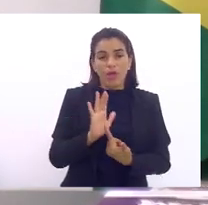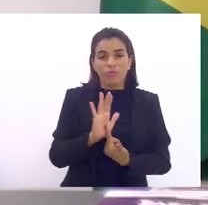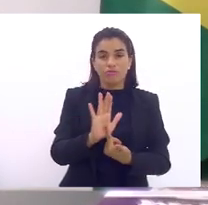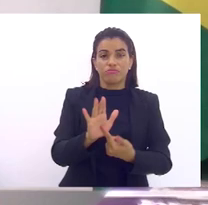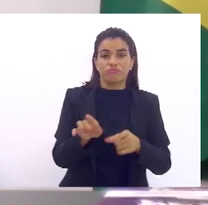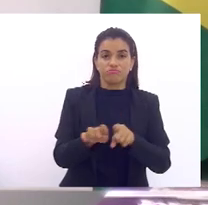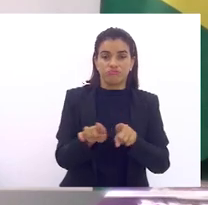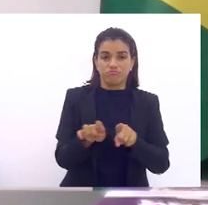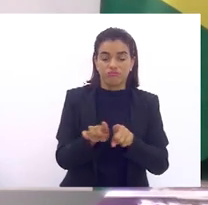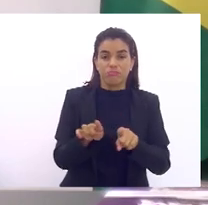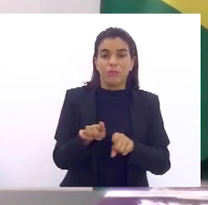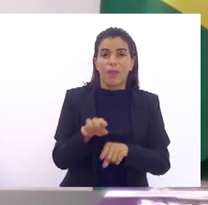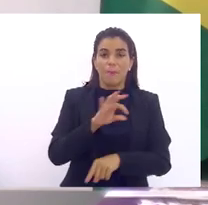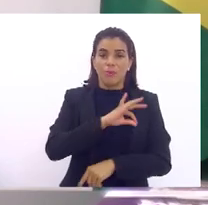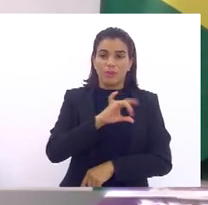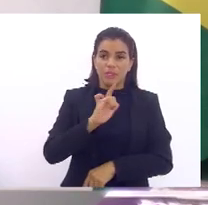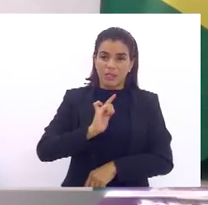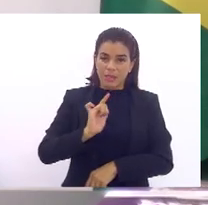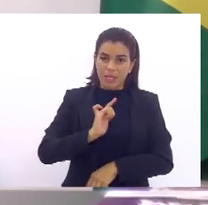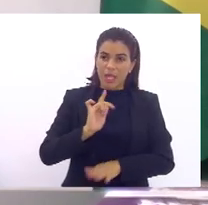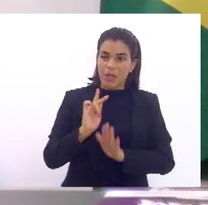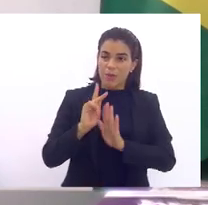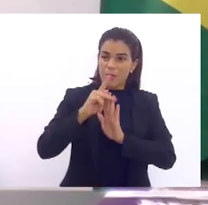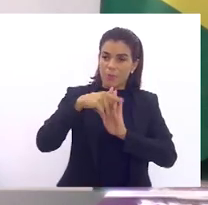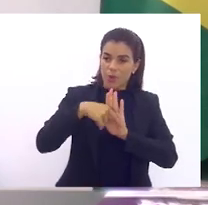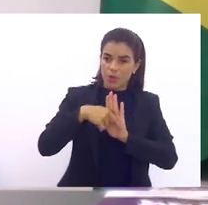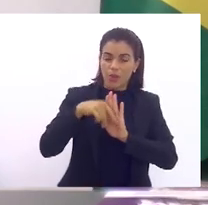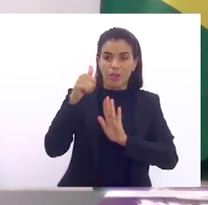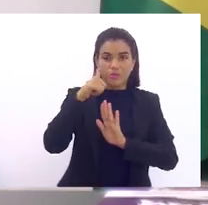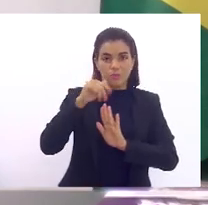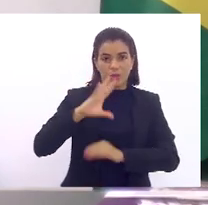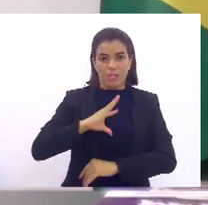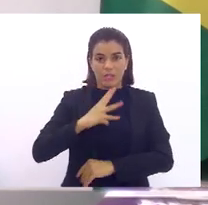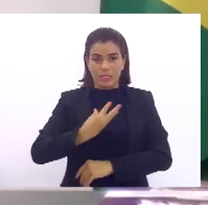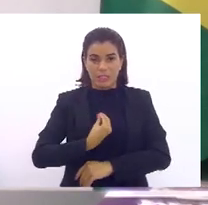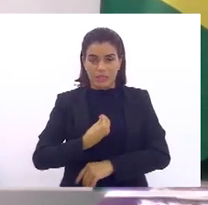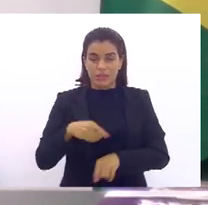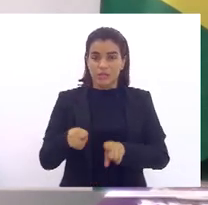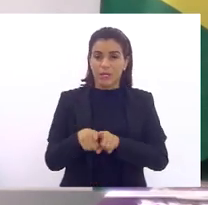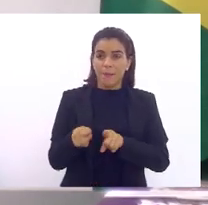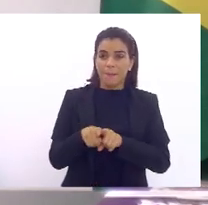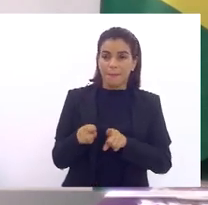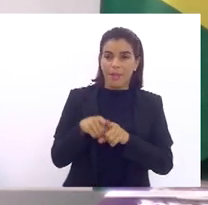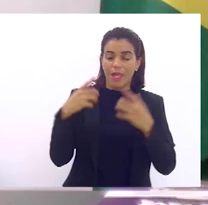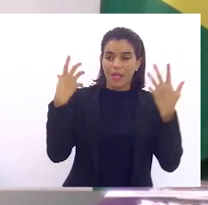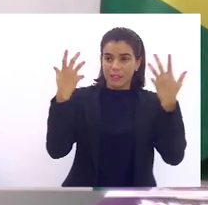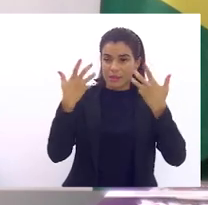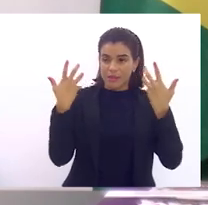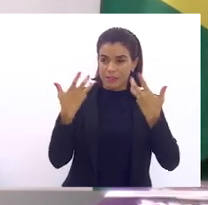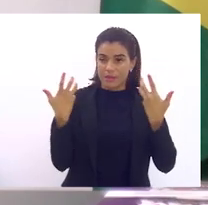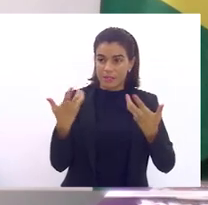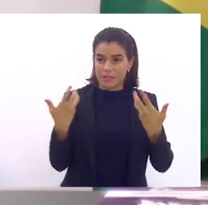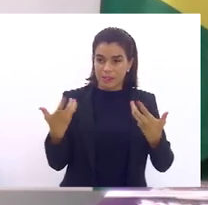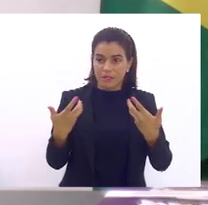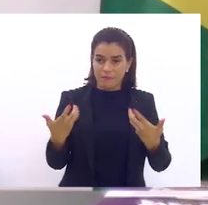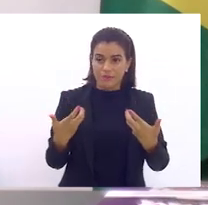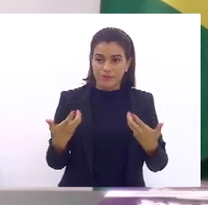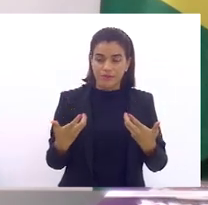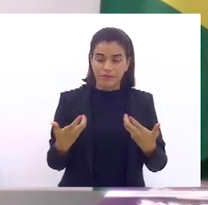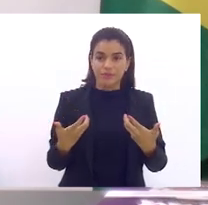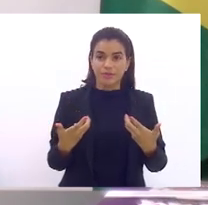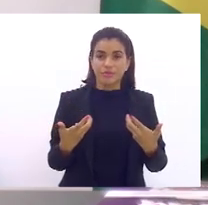tem um protocolo de atendimento a mulheres TRANS e travestis é protocolo já que